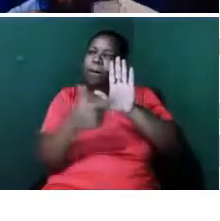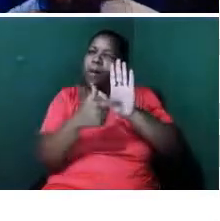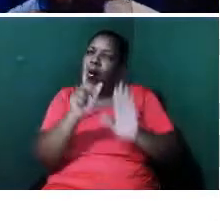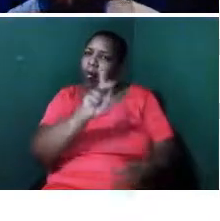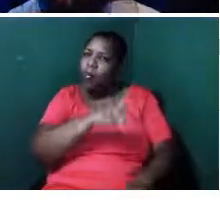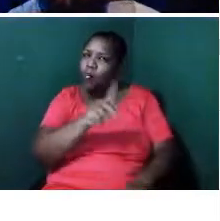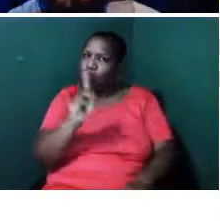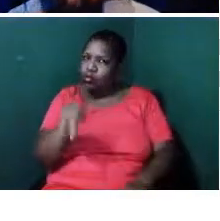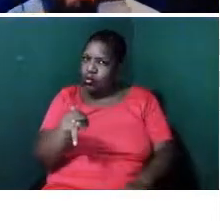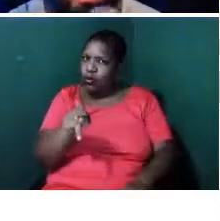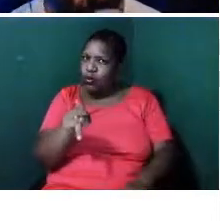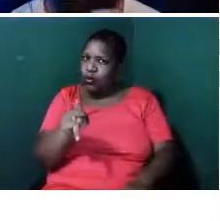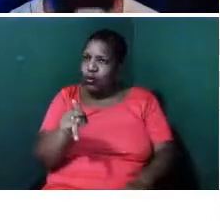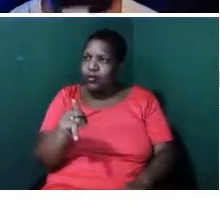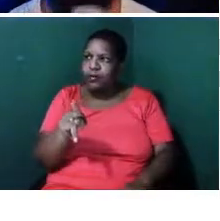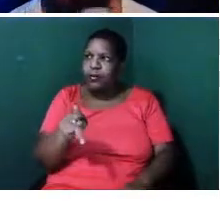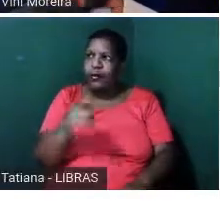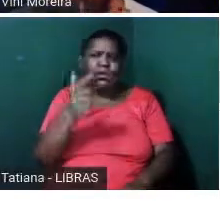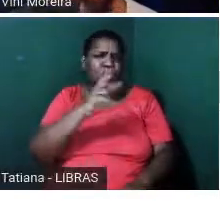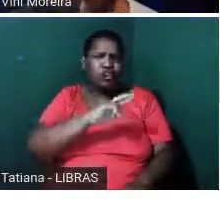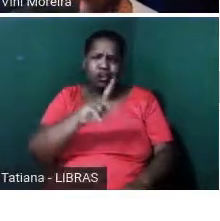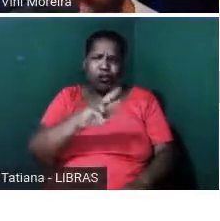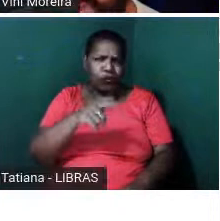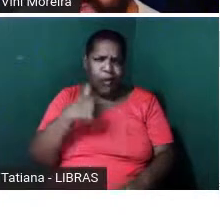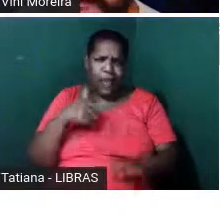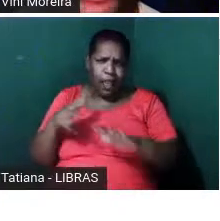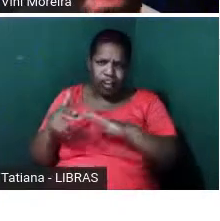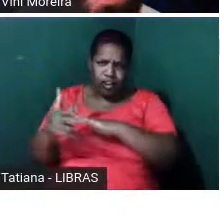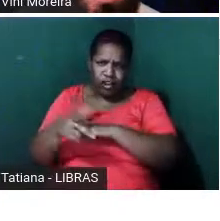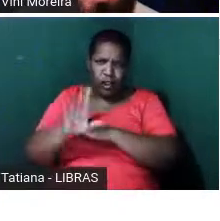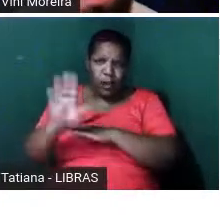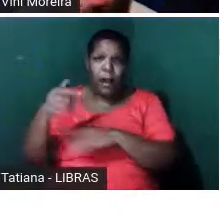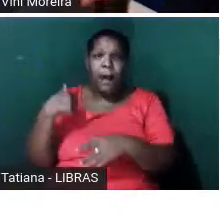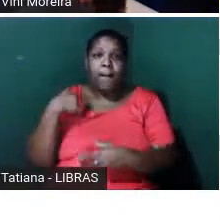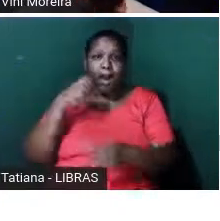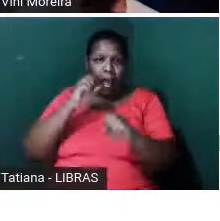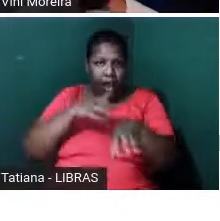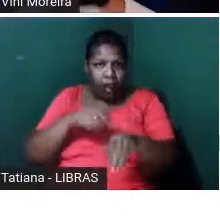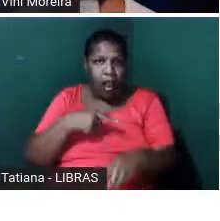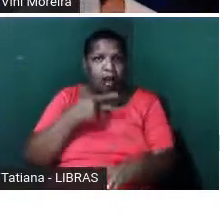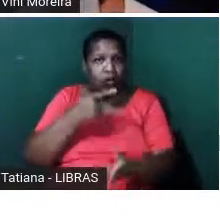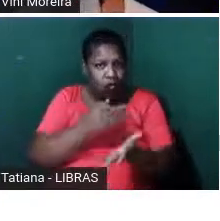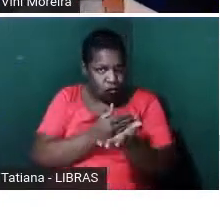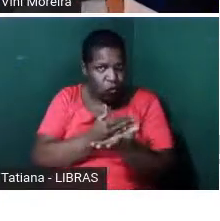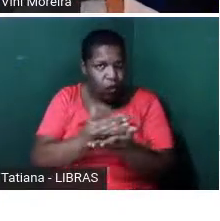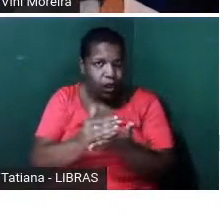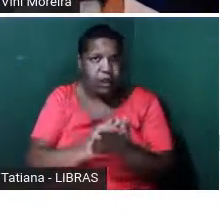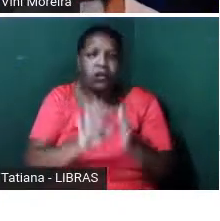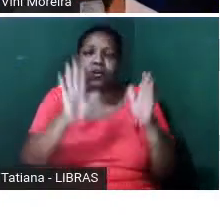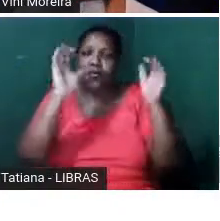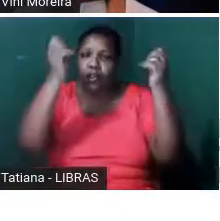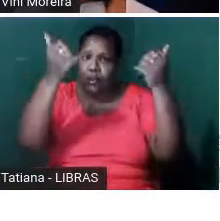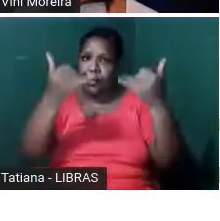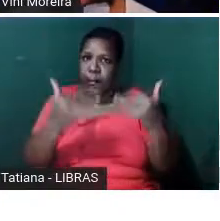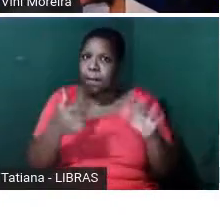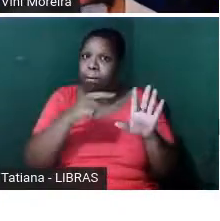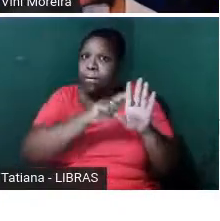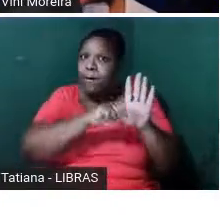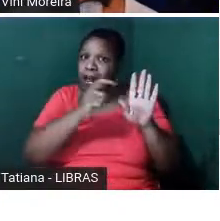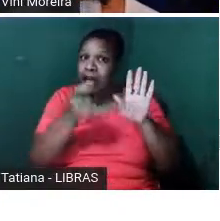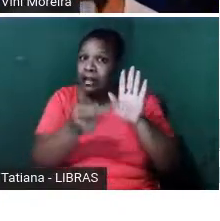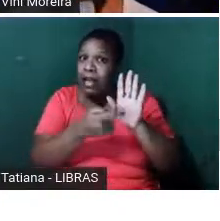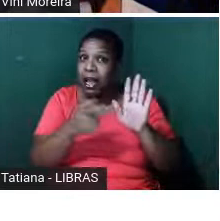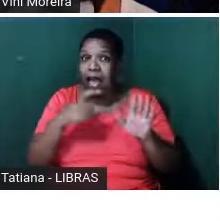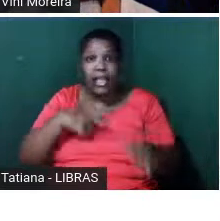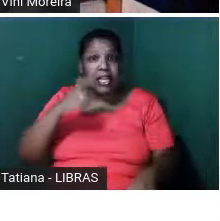que não não tinha a ver com a edição mas toda hora que eu dou introdutório começo com essa metáfora que eu